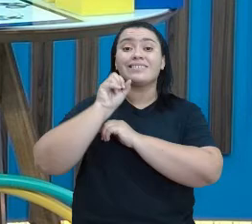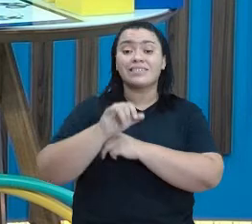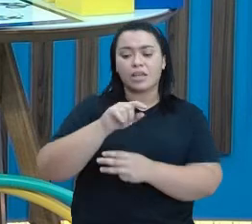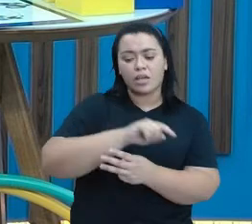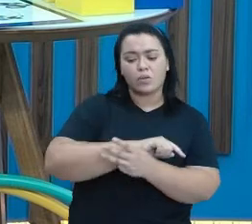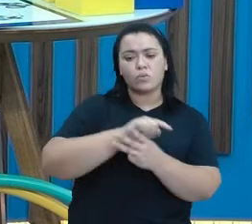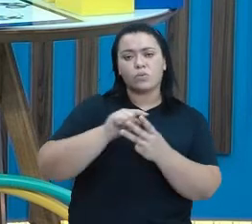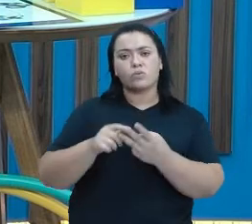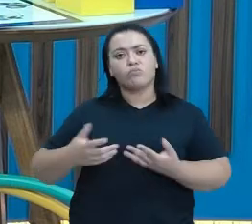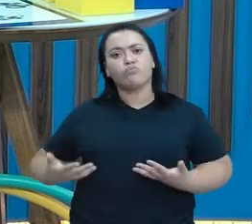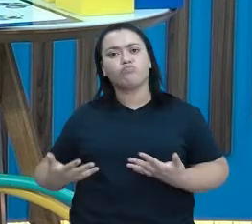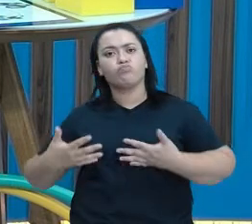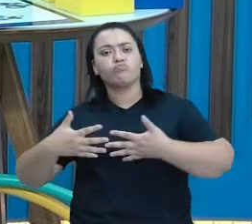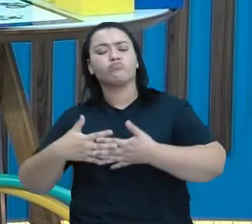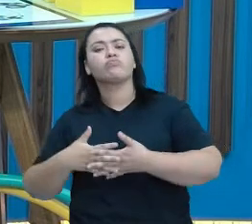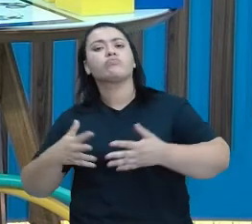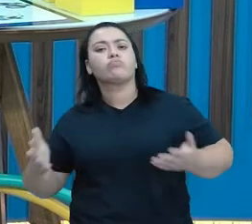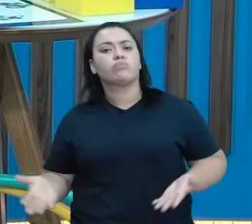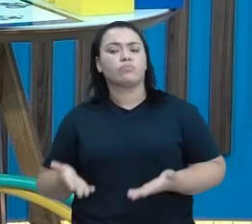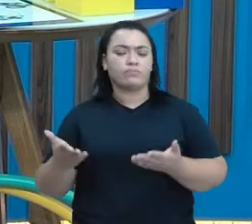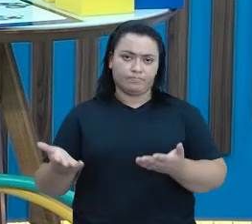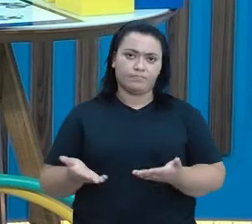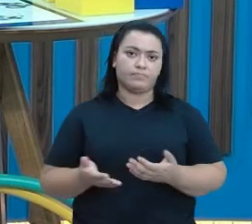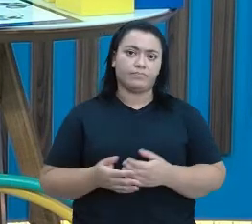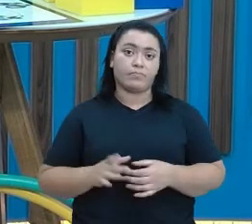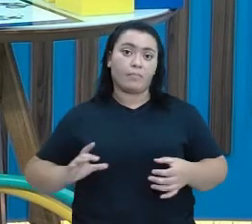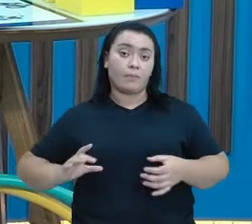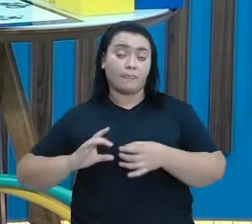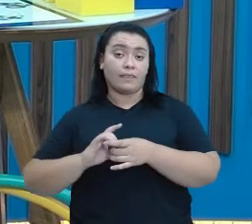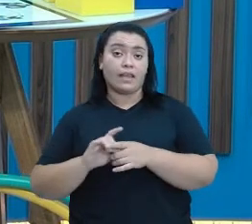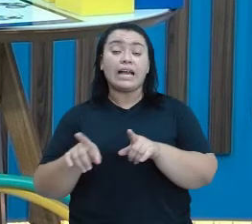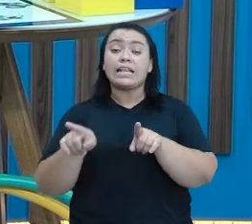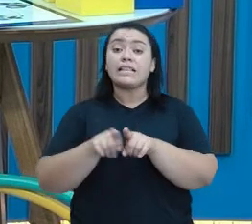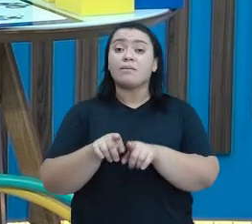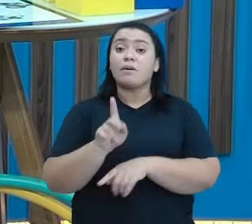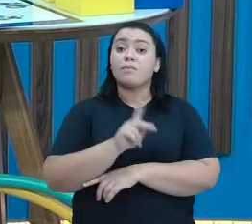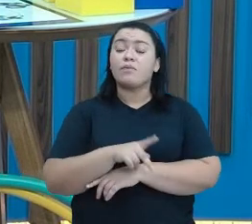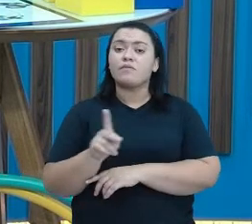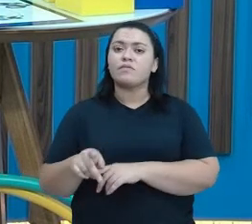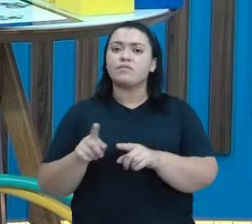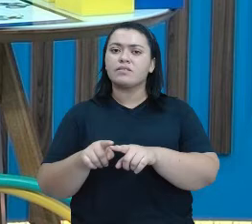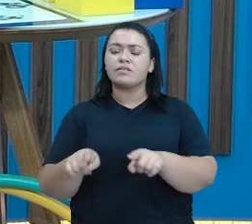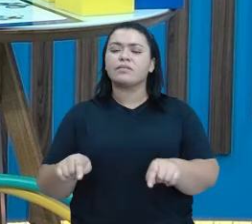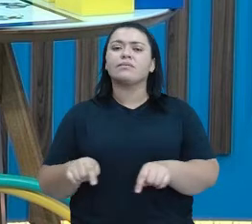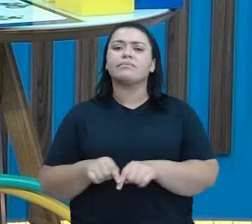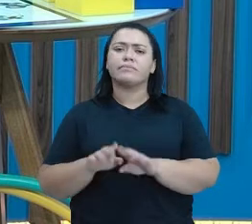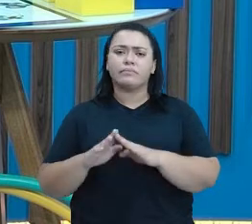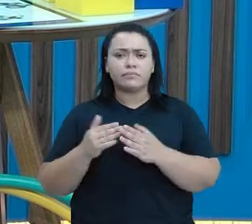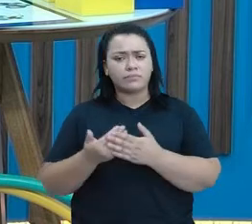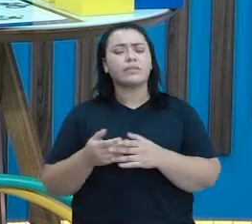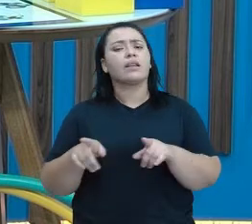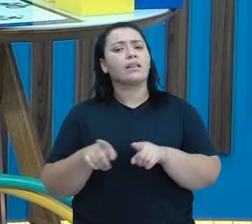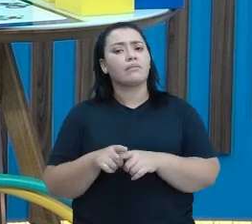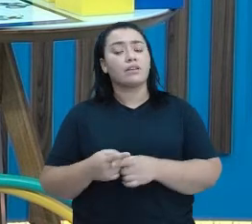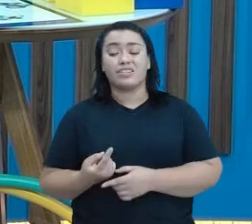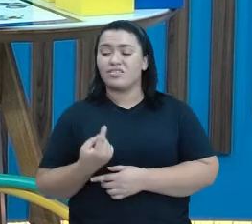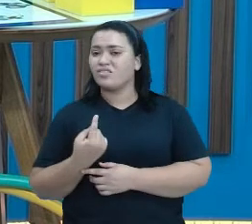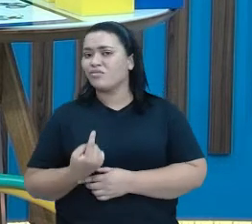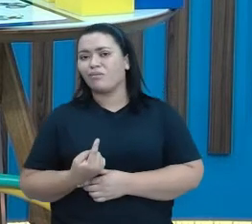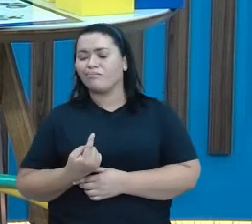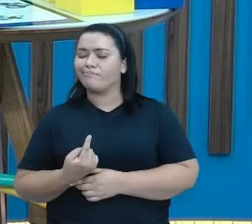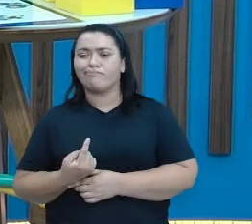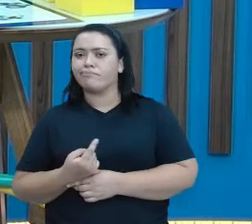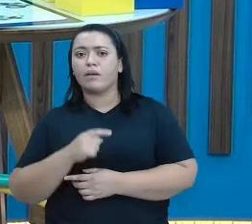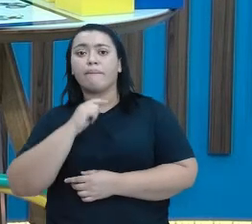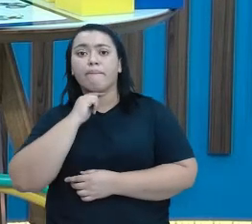todos eles se unissem. Assim também o professor da sala regular, ele sozinho